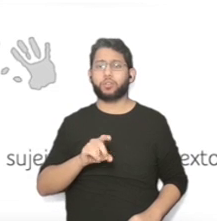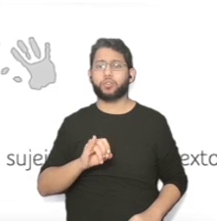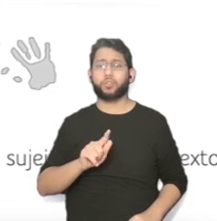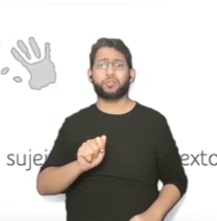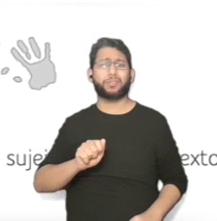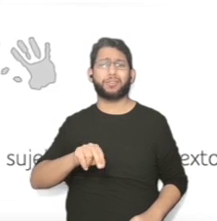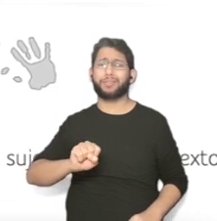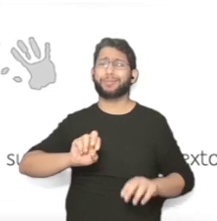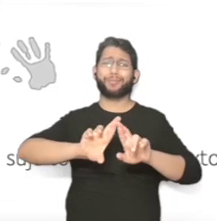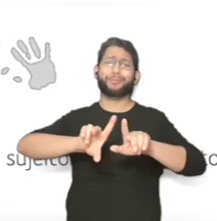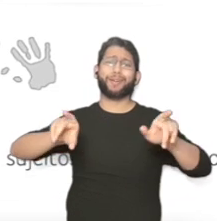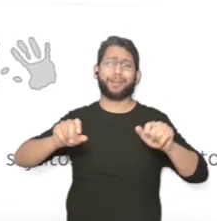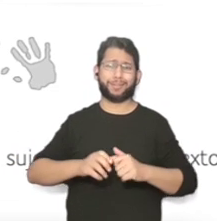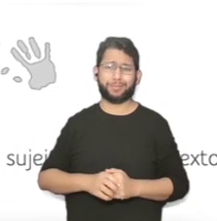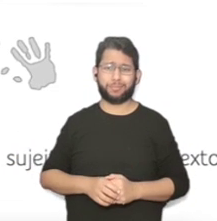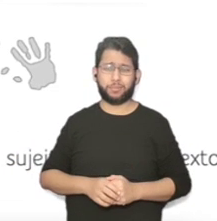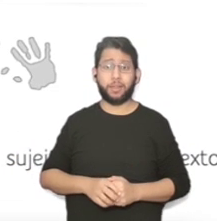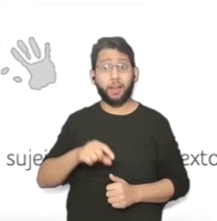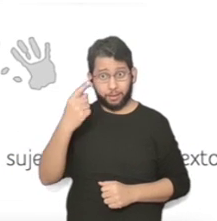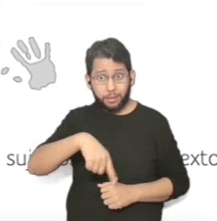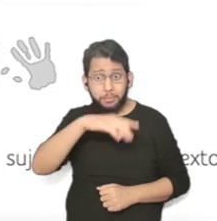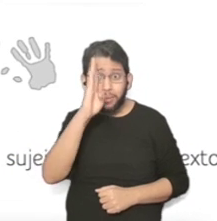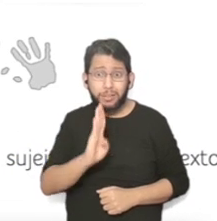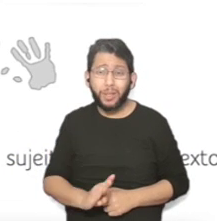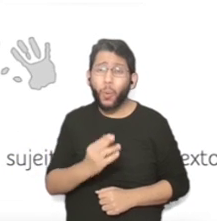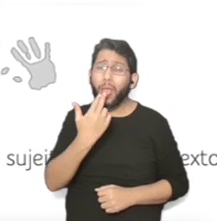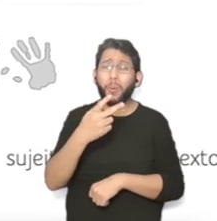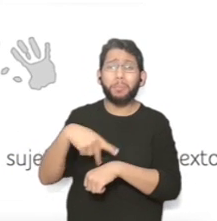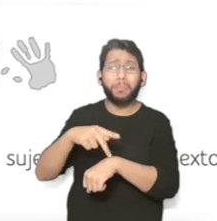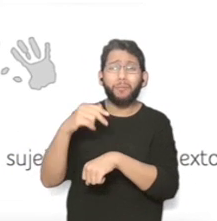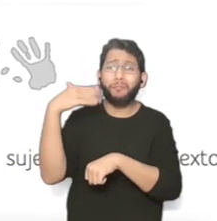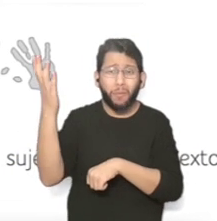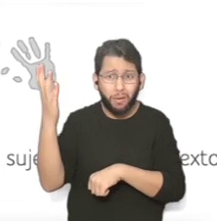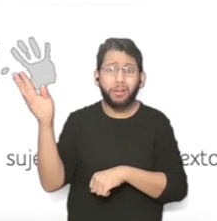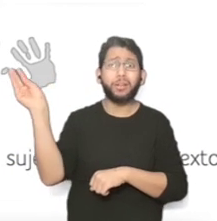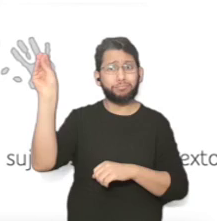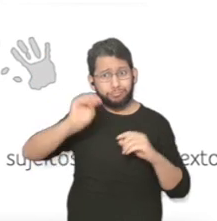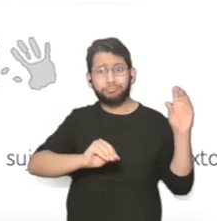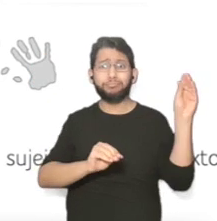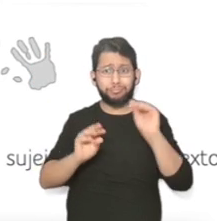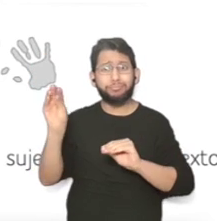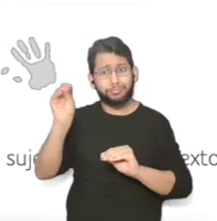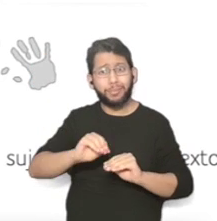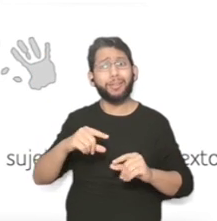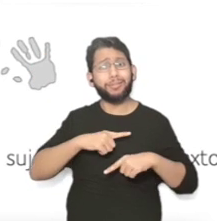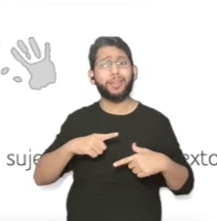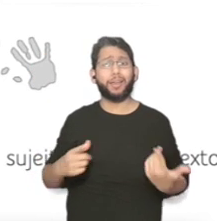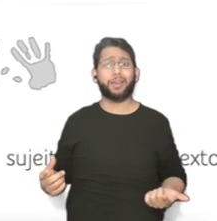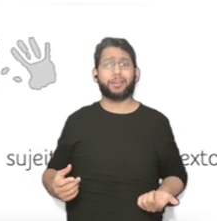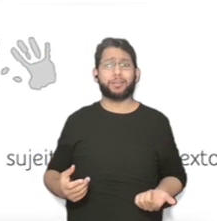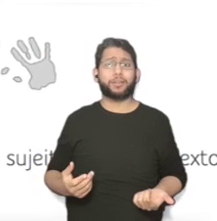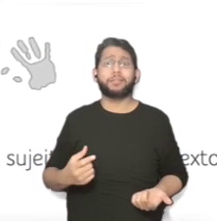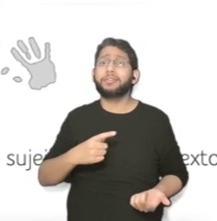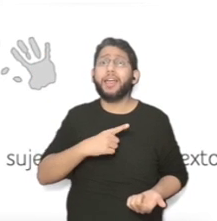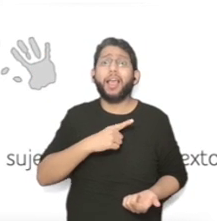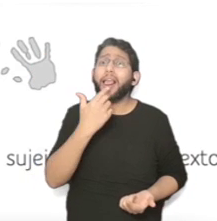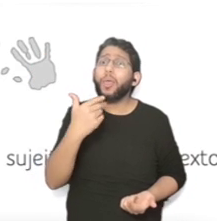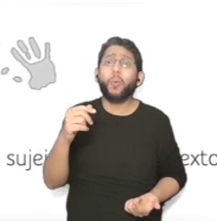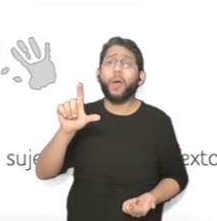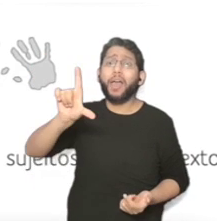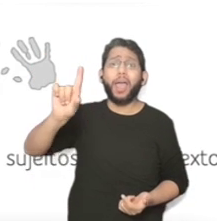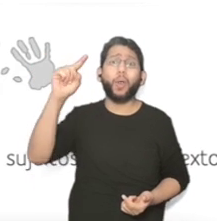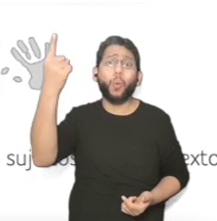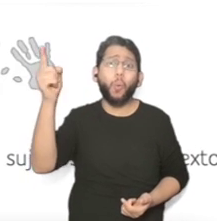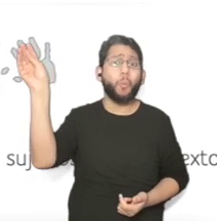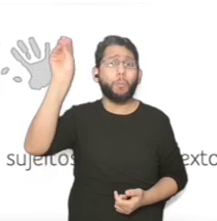não discute nas escolas que nós temos cerca de 30 línguas estrangeiras no nosso país, de pessoas que têm essas mais de